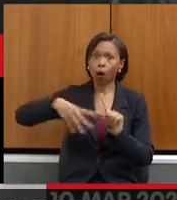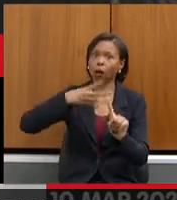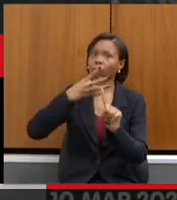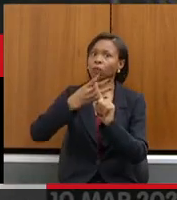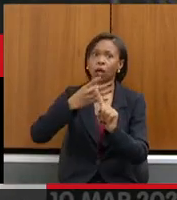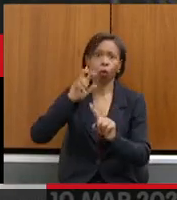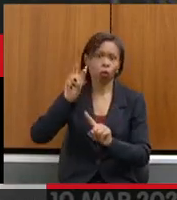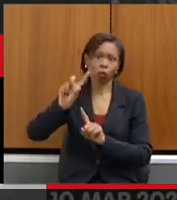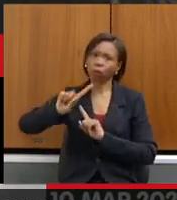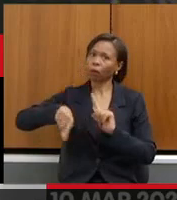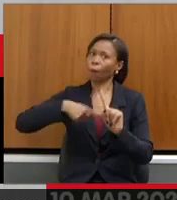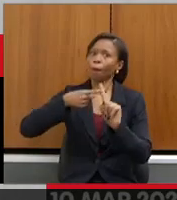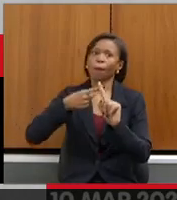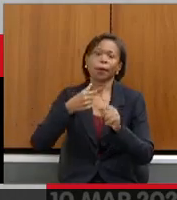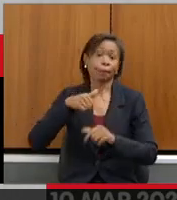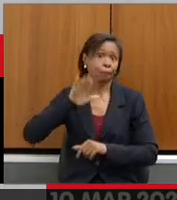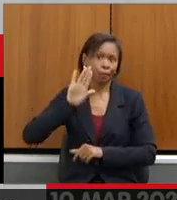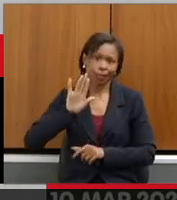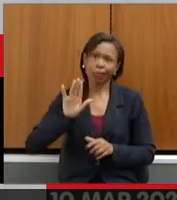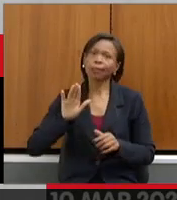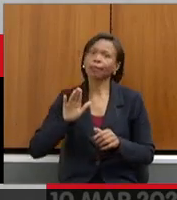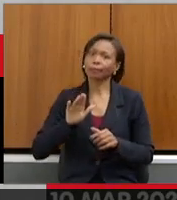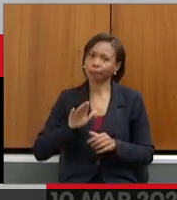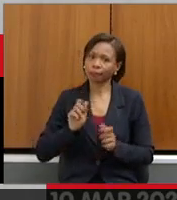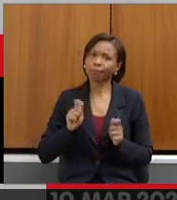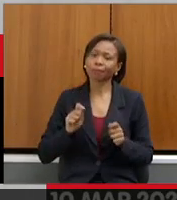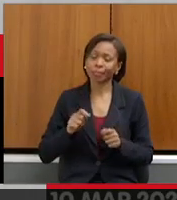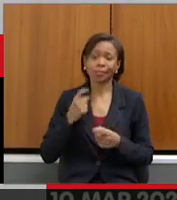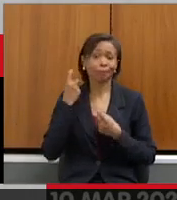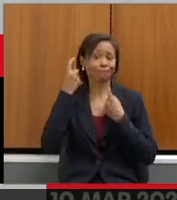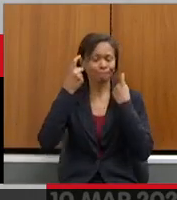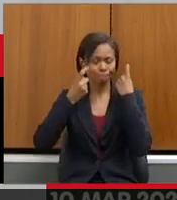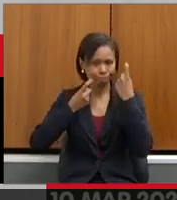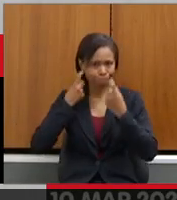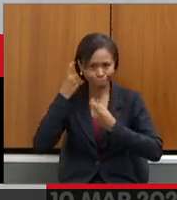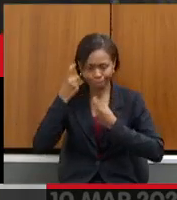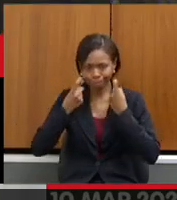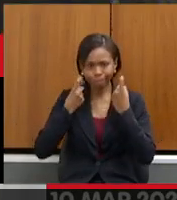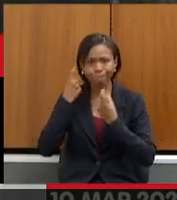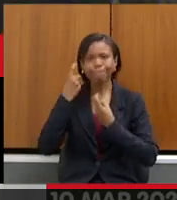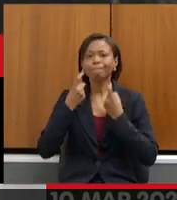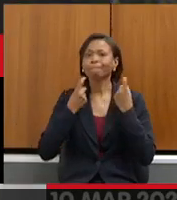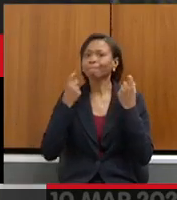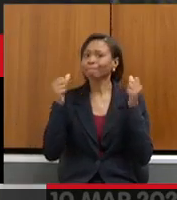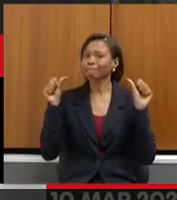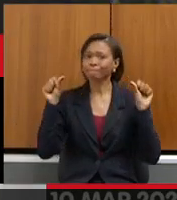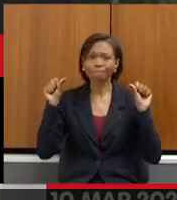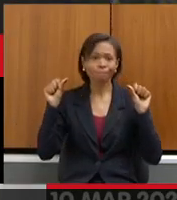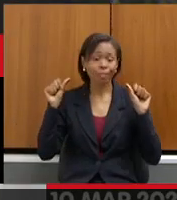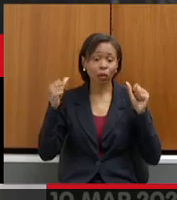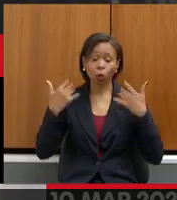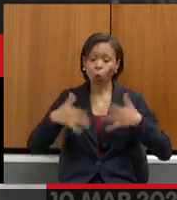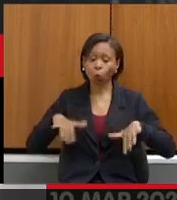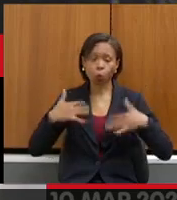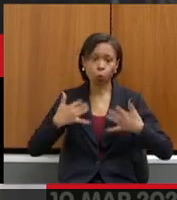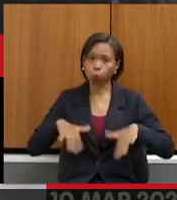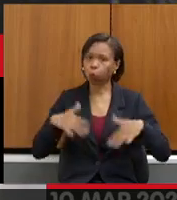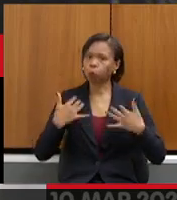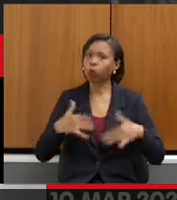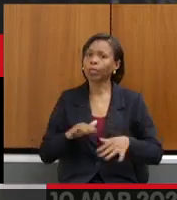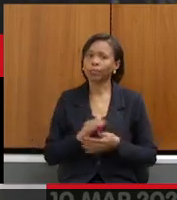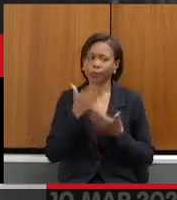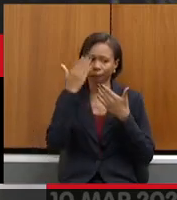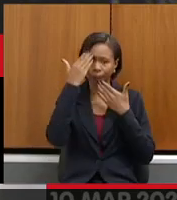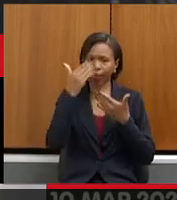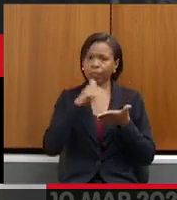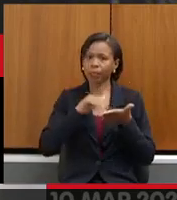cinco vezes mais essa situação então é muito preocupante a situação é aterrorizante Obrigado